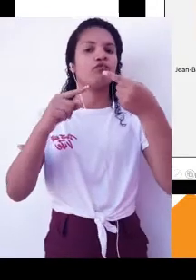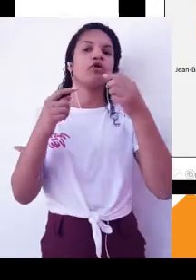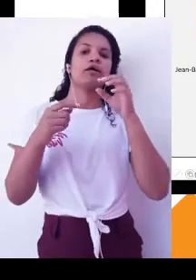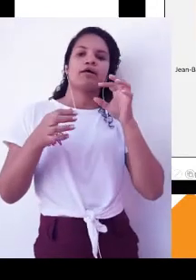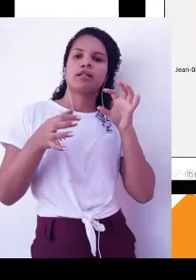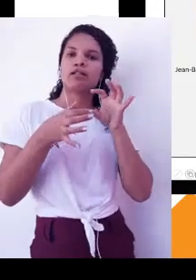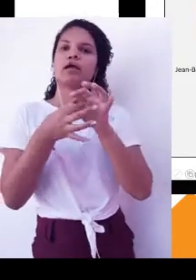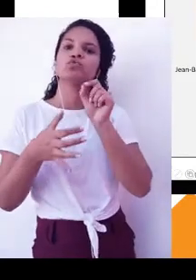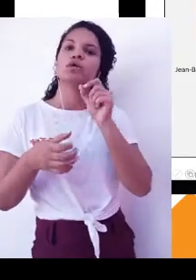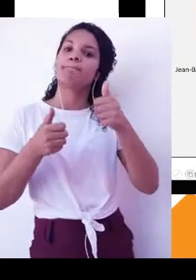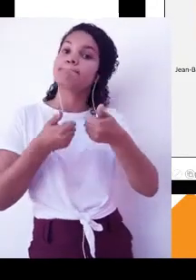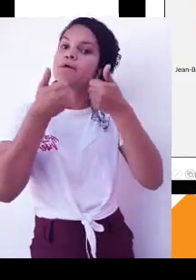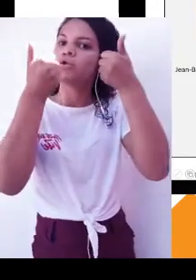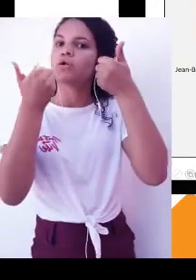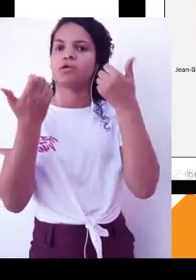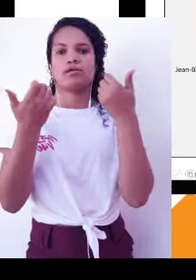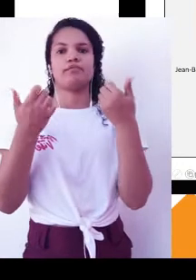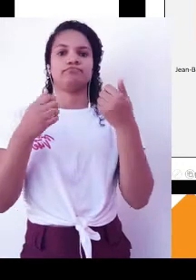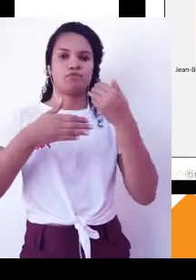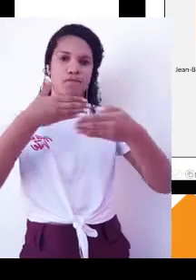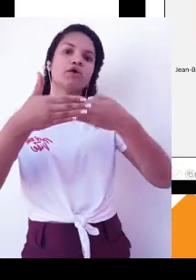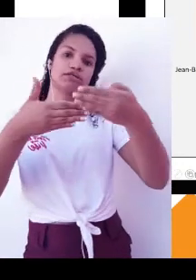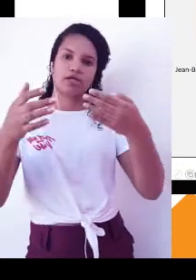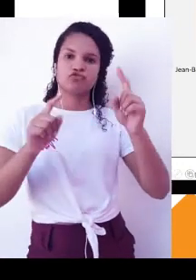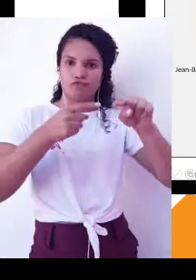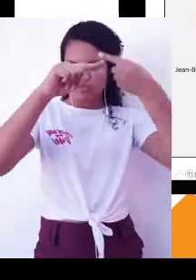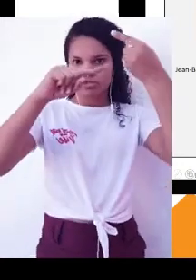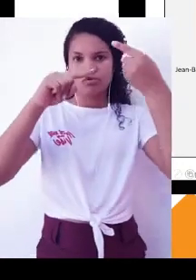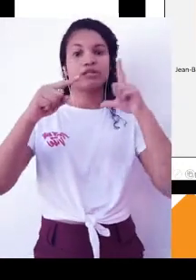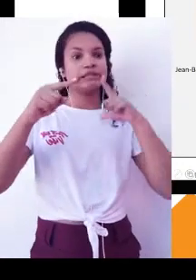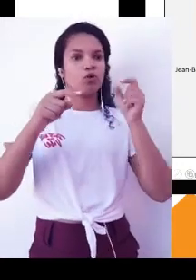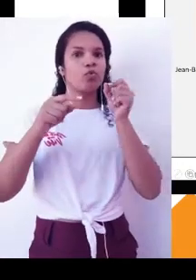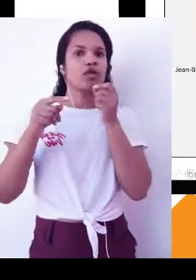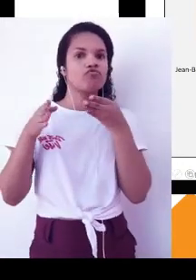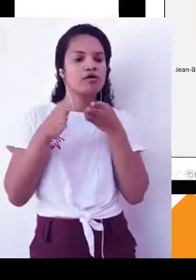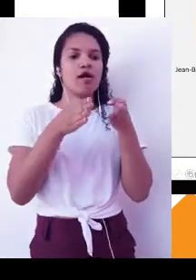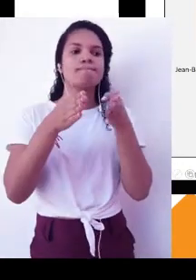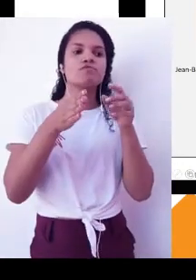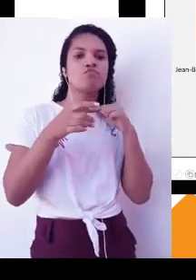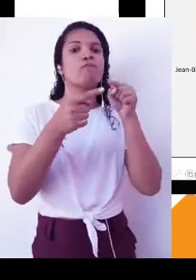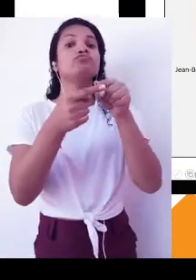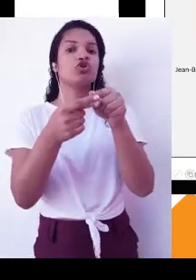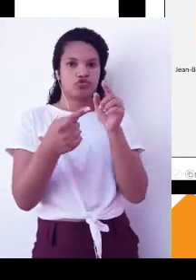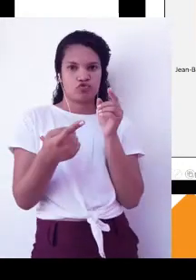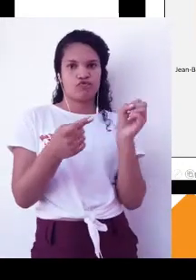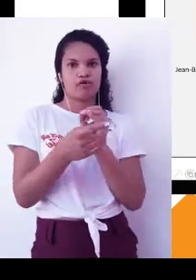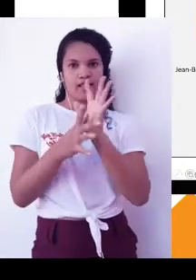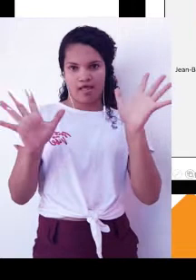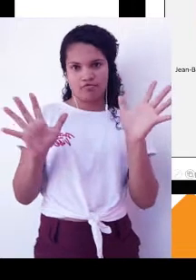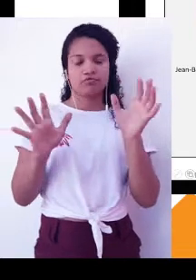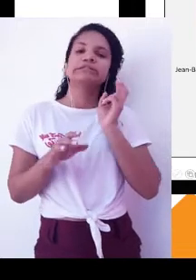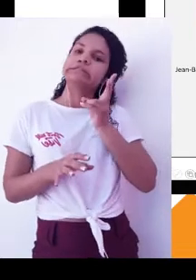essa ideia de melhoria do processo de evolução com uma direção, com um propósito. Essa ideia